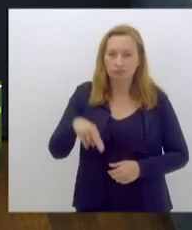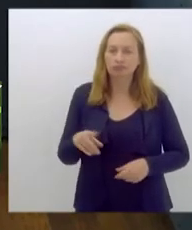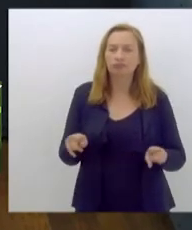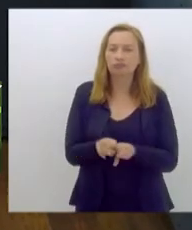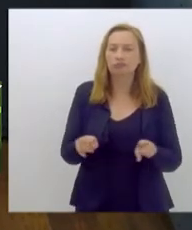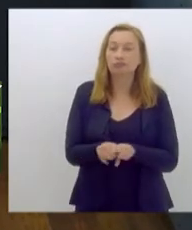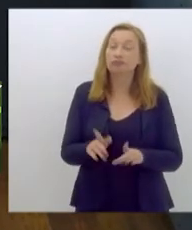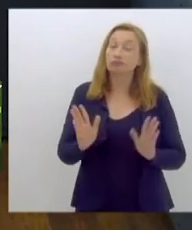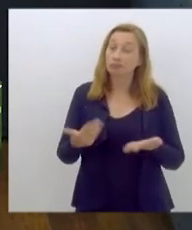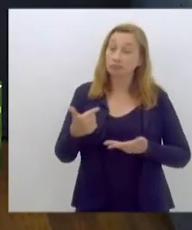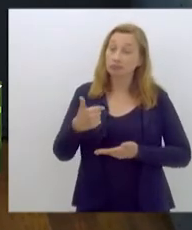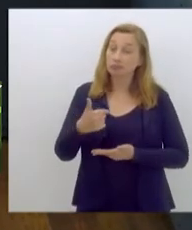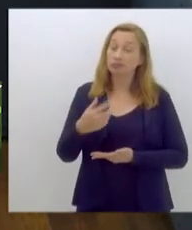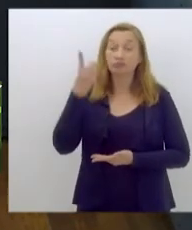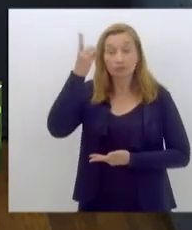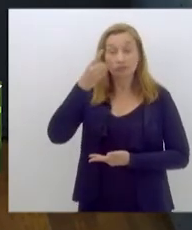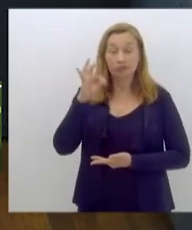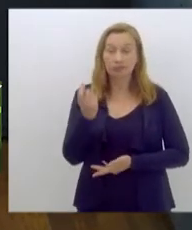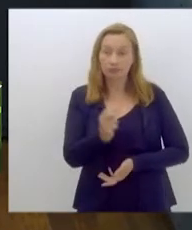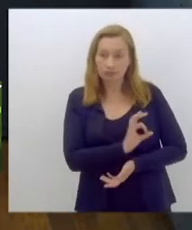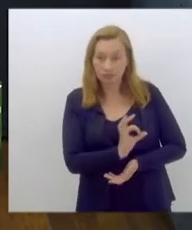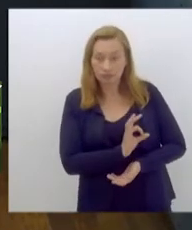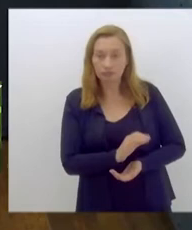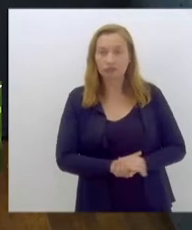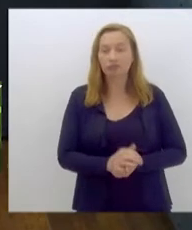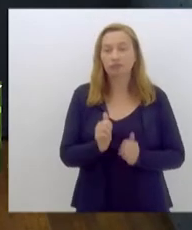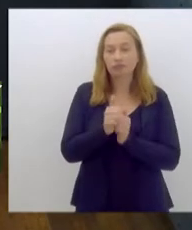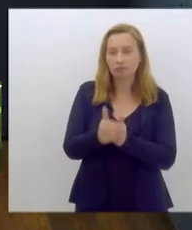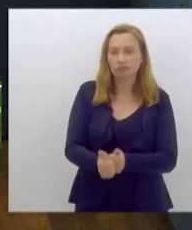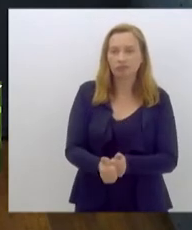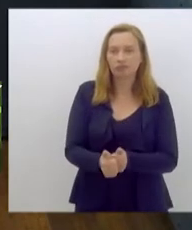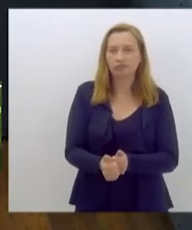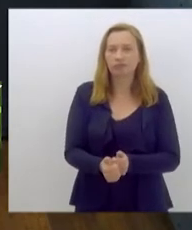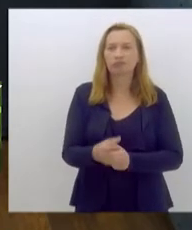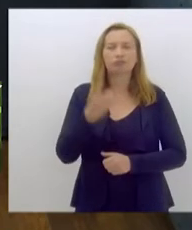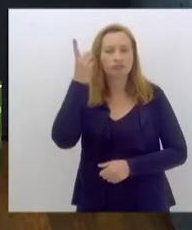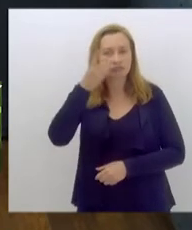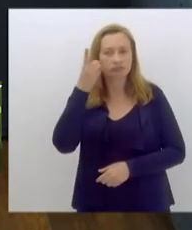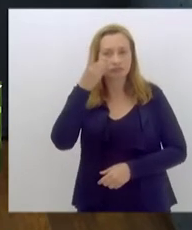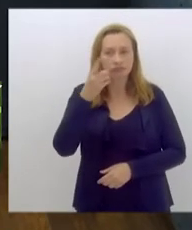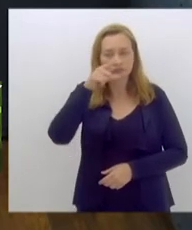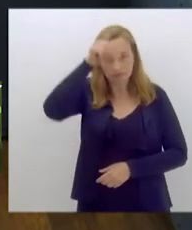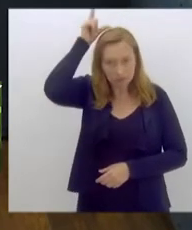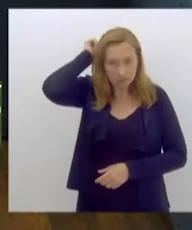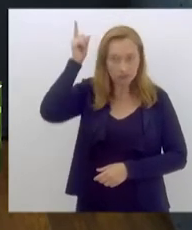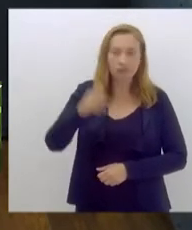arguo agora a deputada Marta Rocha. Eu acompanho o parecer do deputado Luiz Paulo.